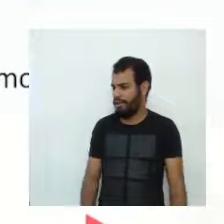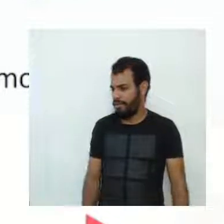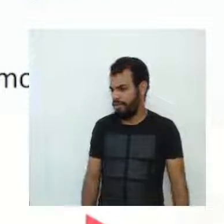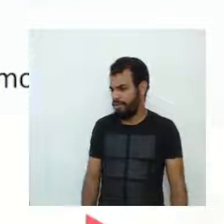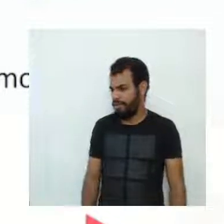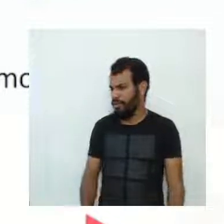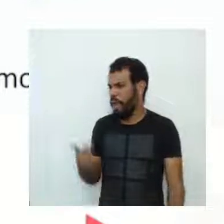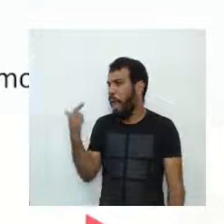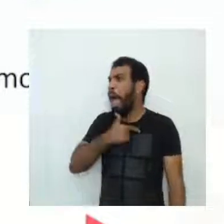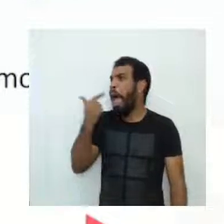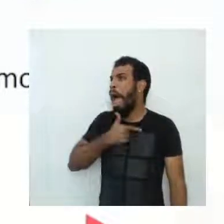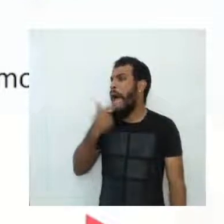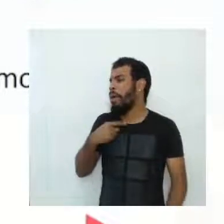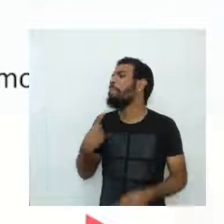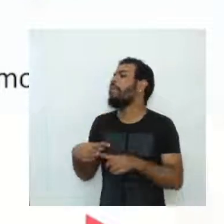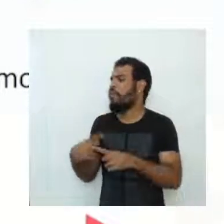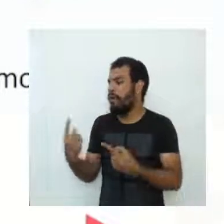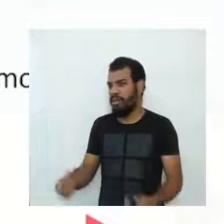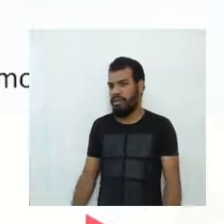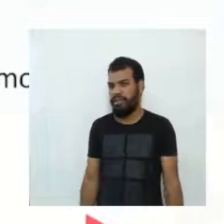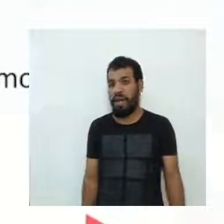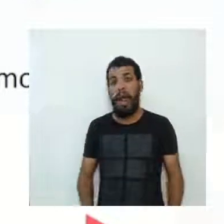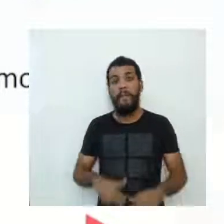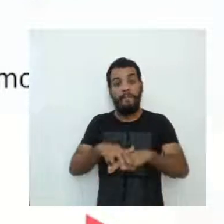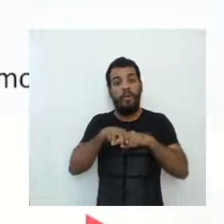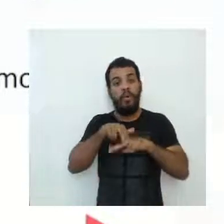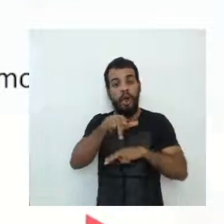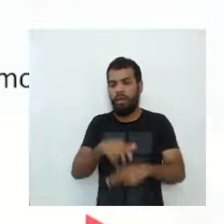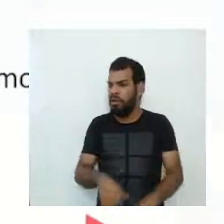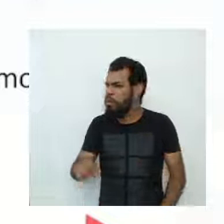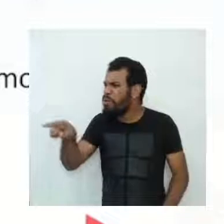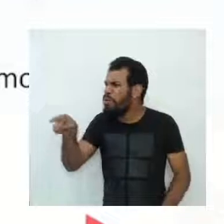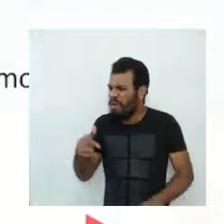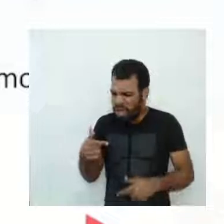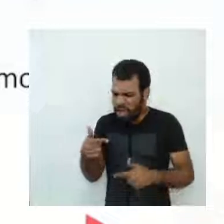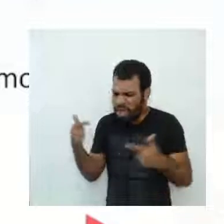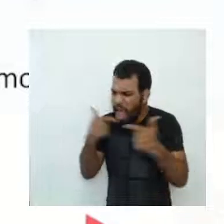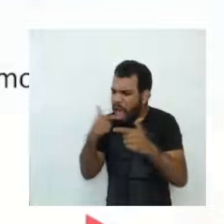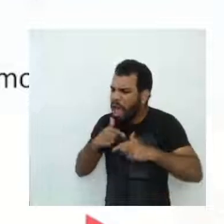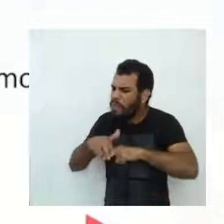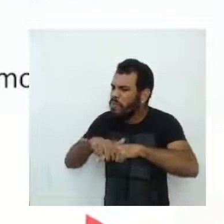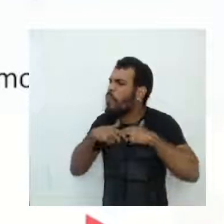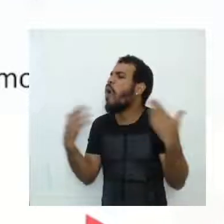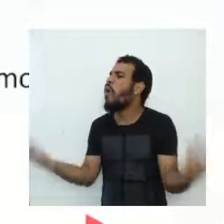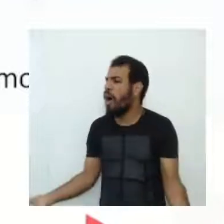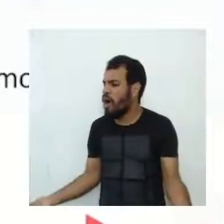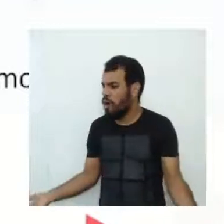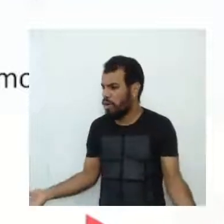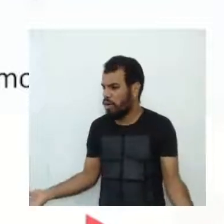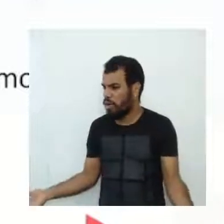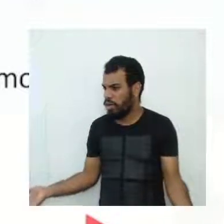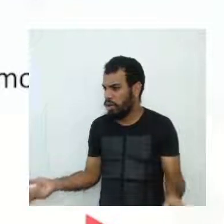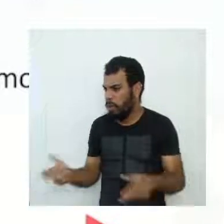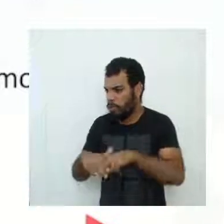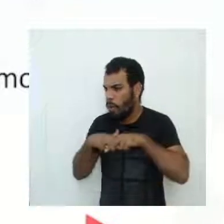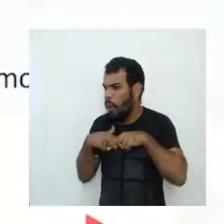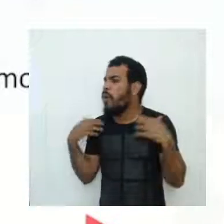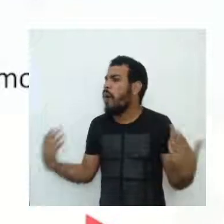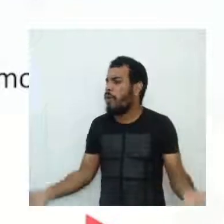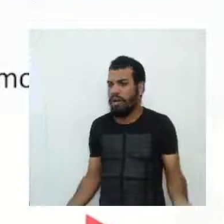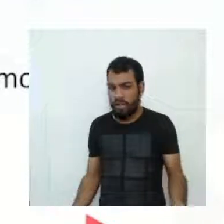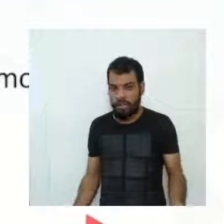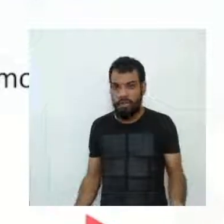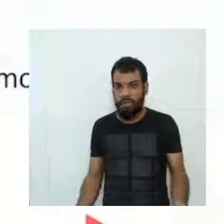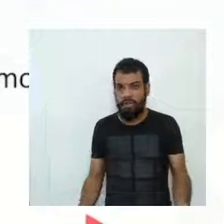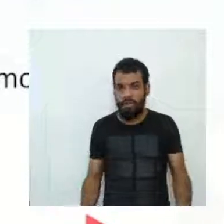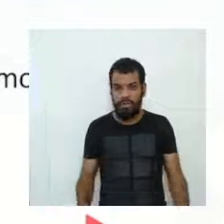posso substituir por causa, né? Interessa-me saber o porquê de tanta, ou melhor, o motivo de tanta